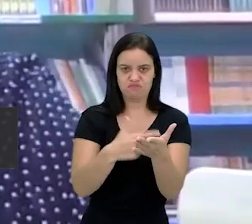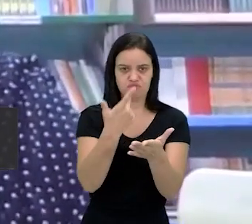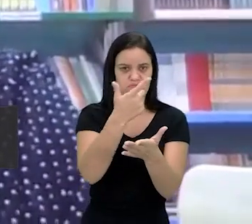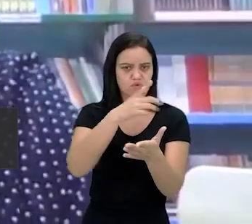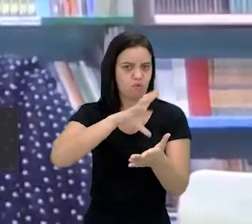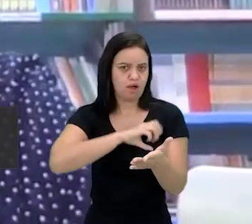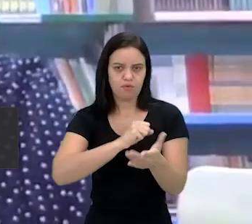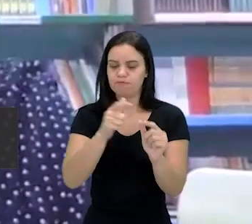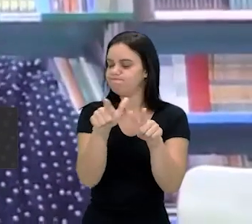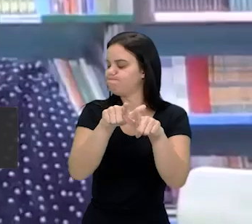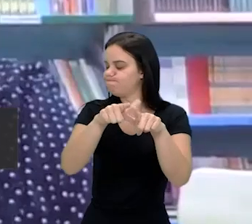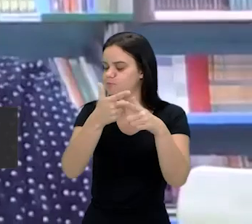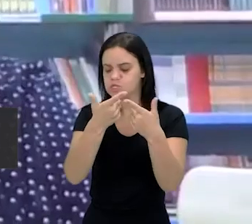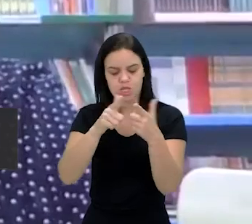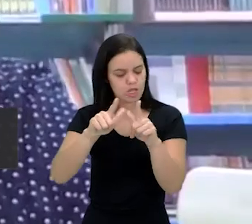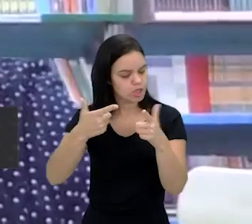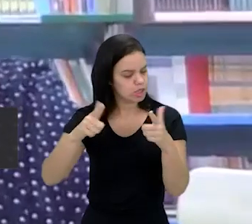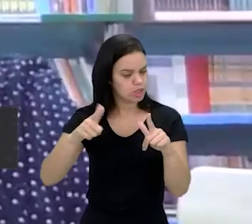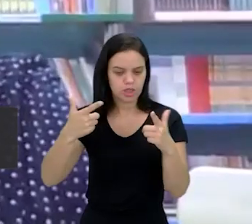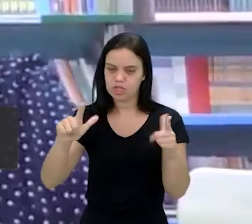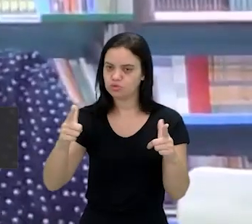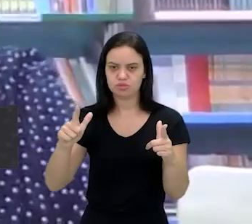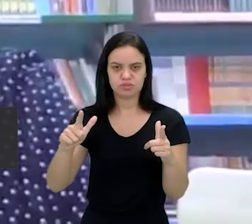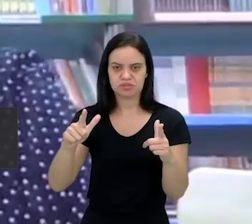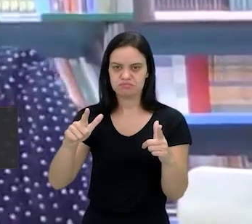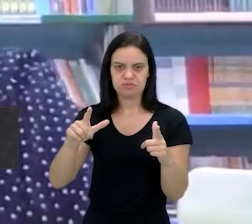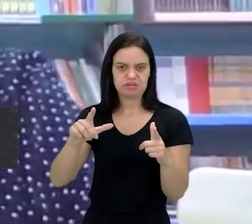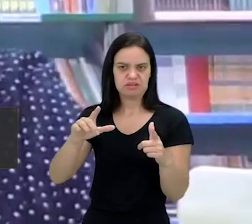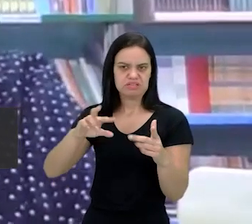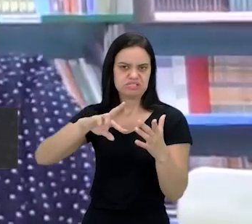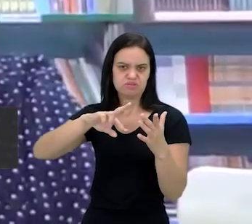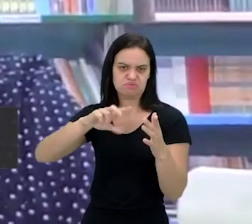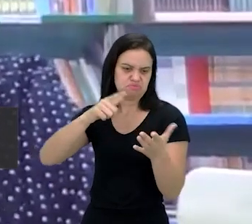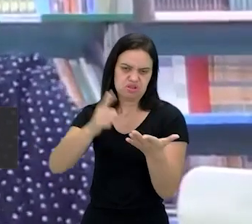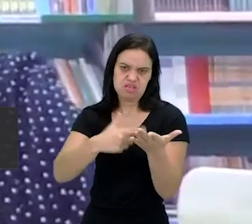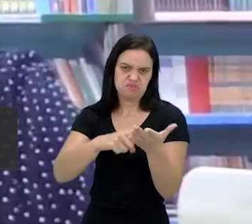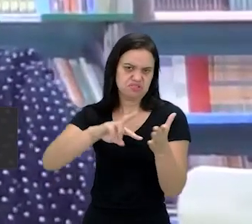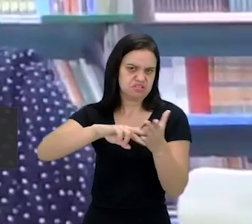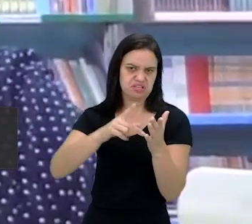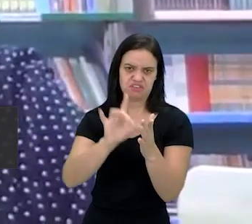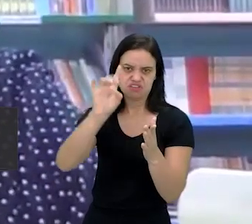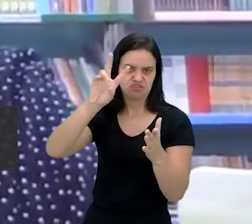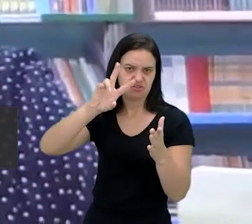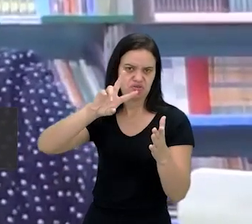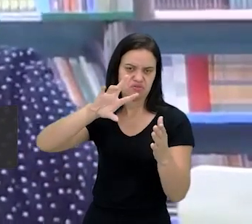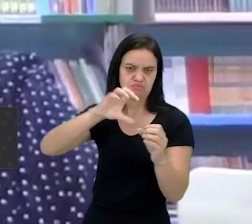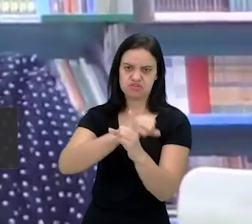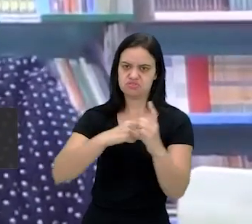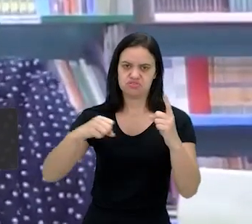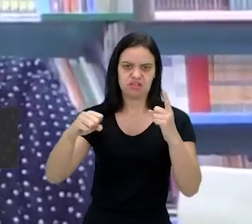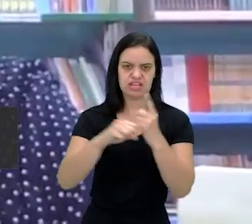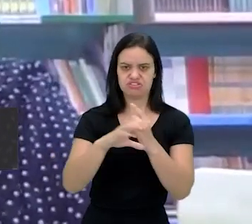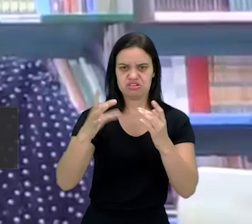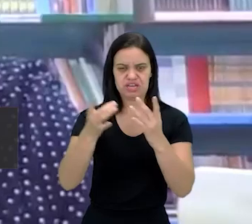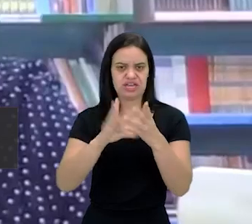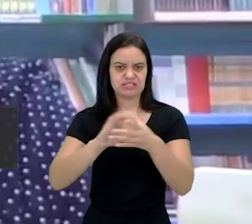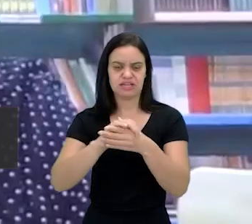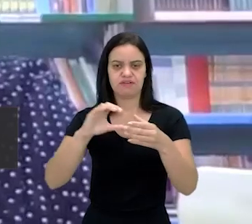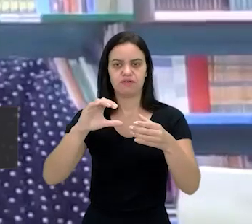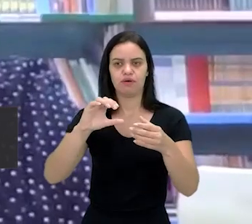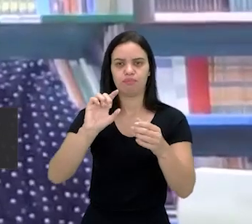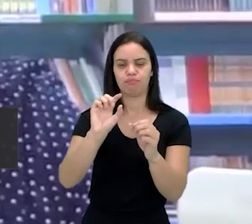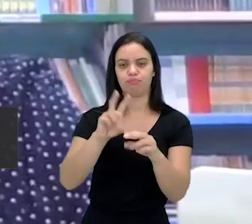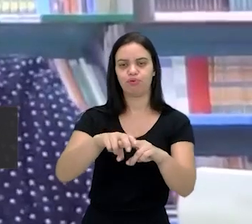retrata muito, muito mesmo, era uma sociedade que as pessoas casavam por interesse,